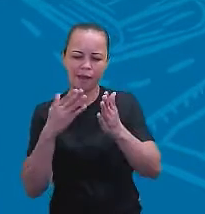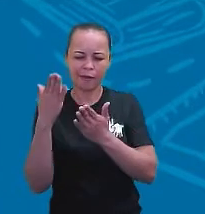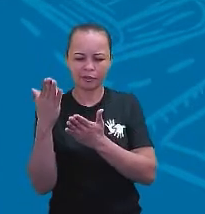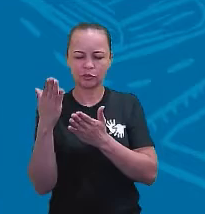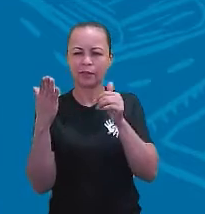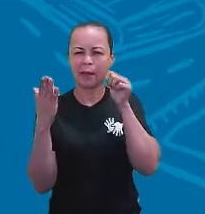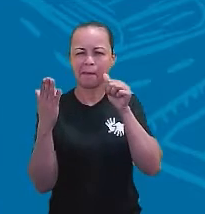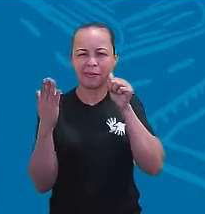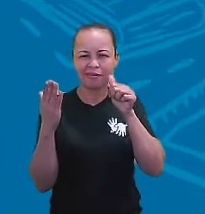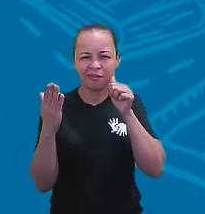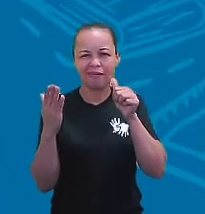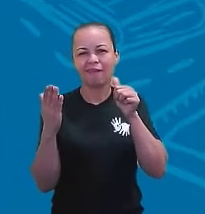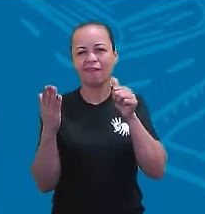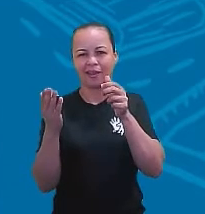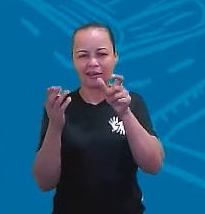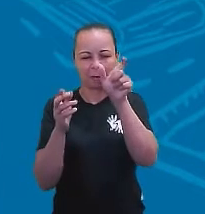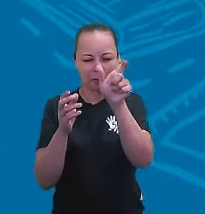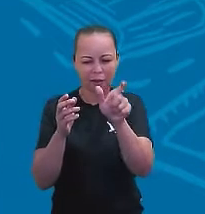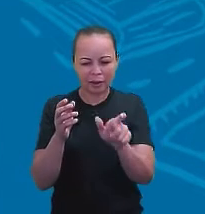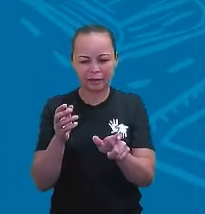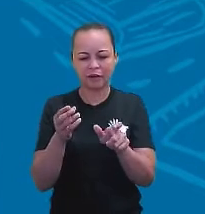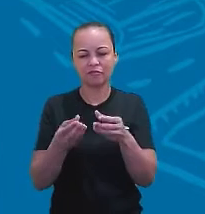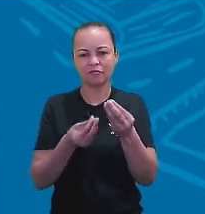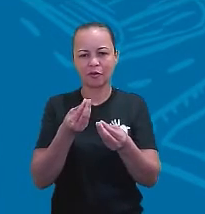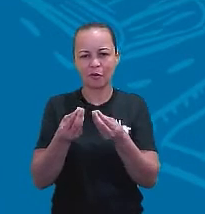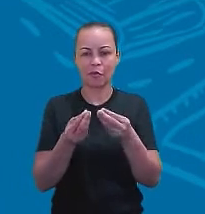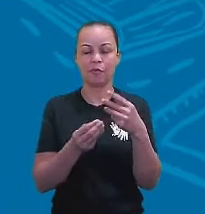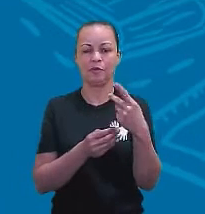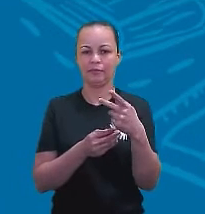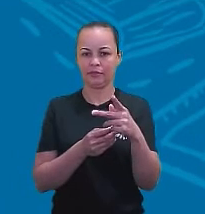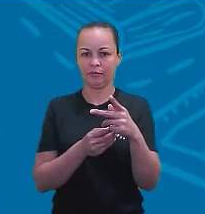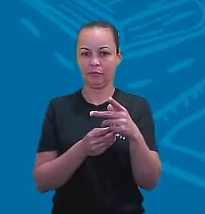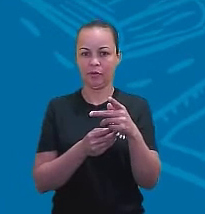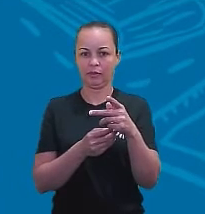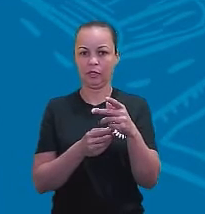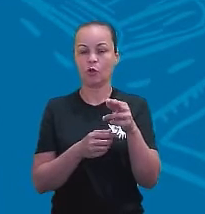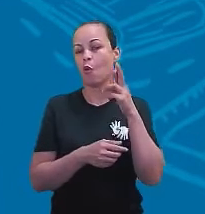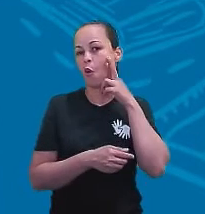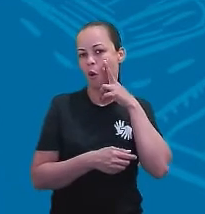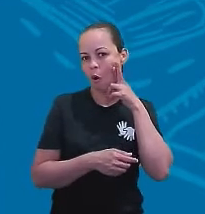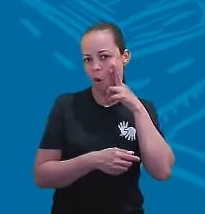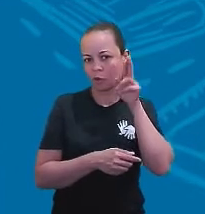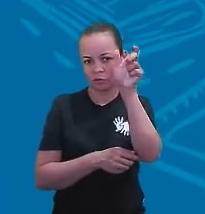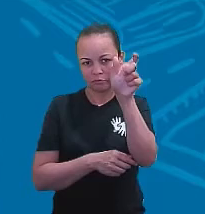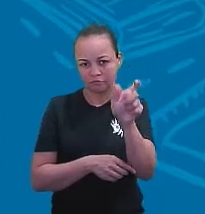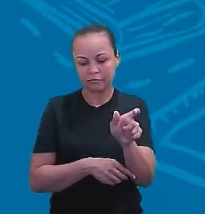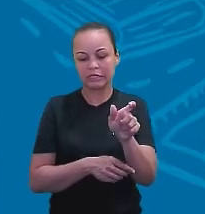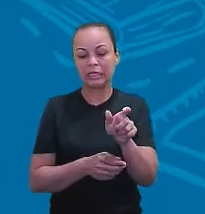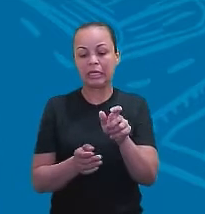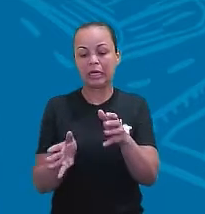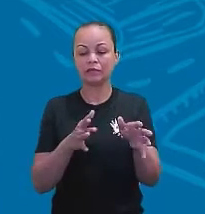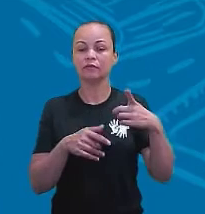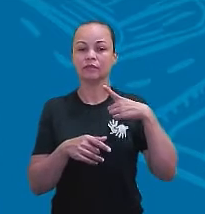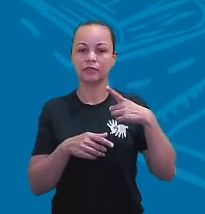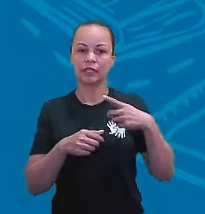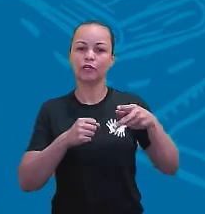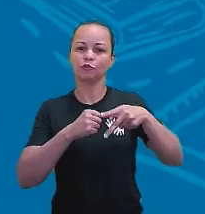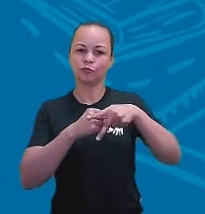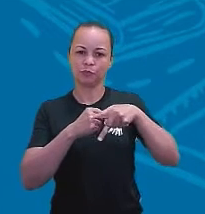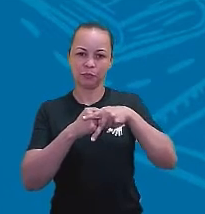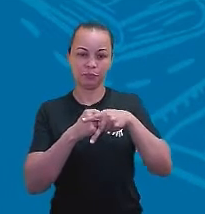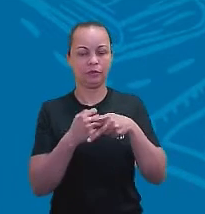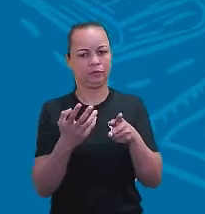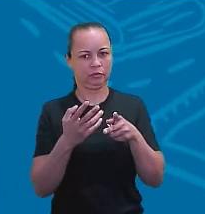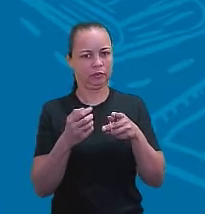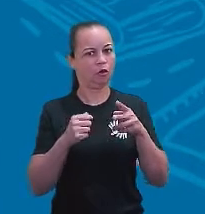essa garota aqui, aí, ó, na forma aí, nesse quadrinho pink, quadrinho rosa, estão os pronomes. Então, isso aí